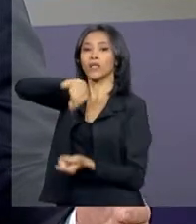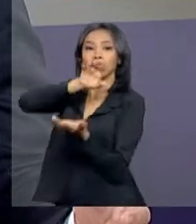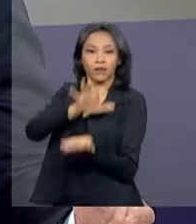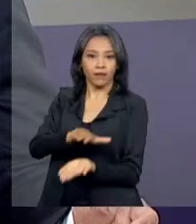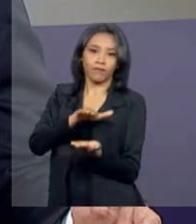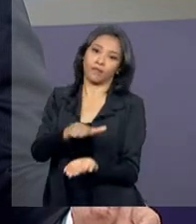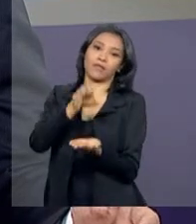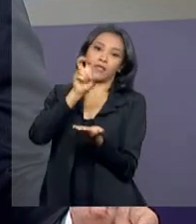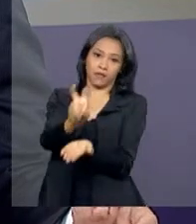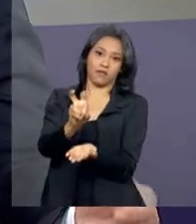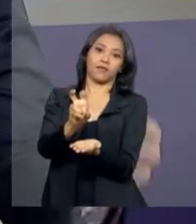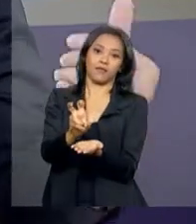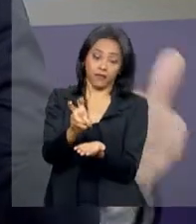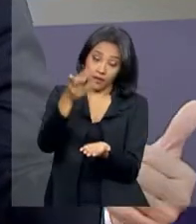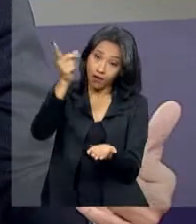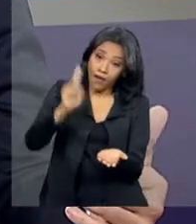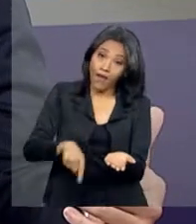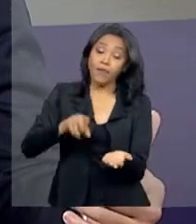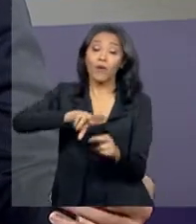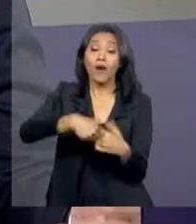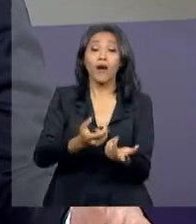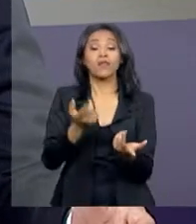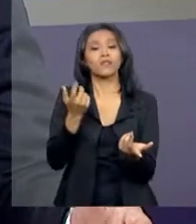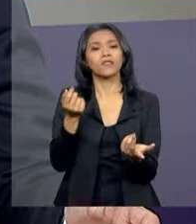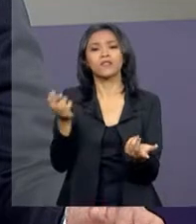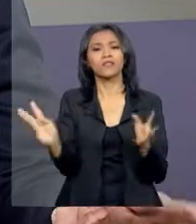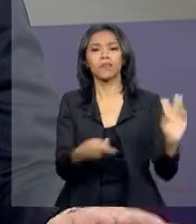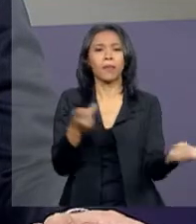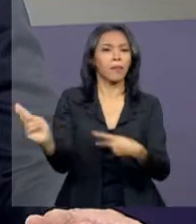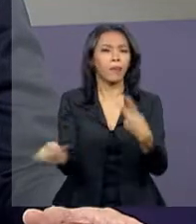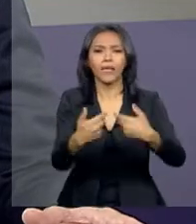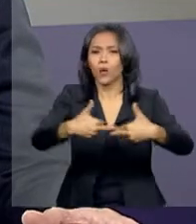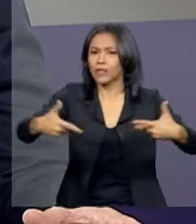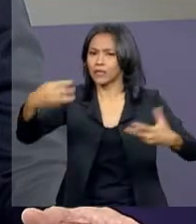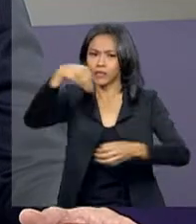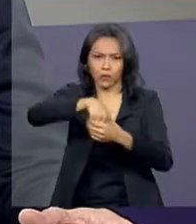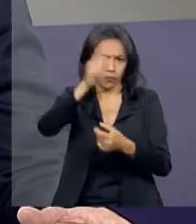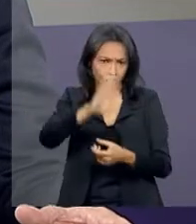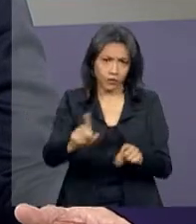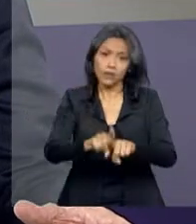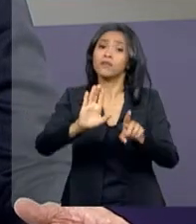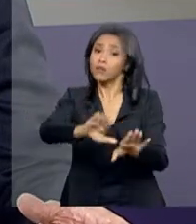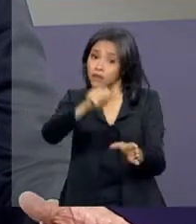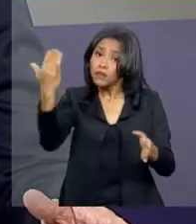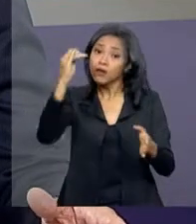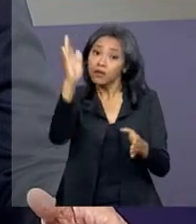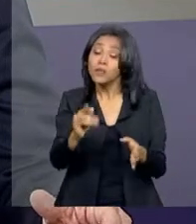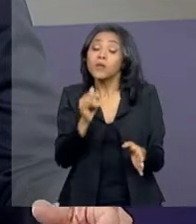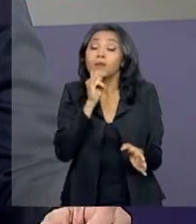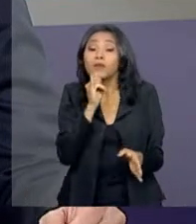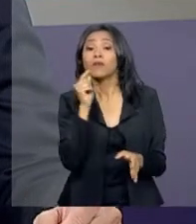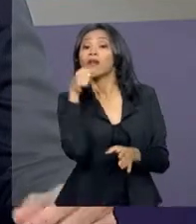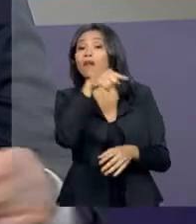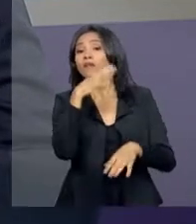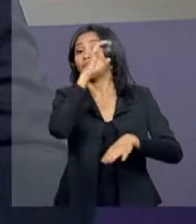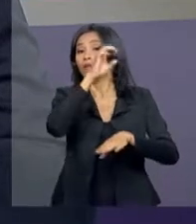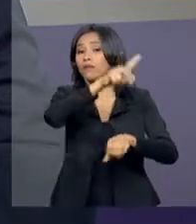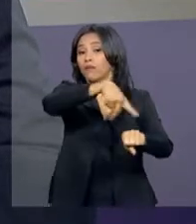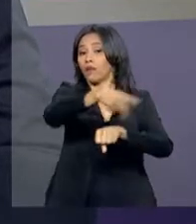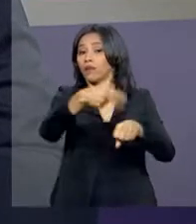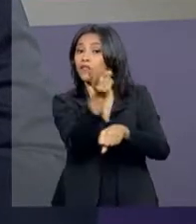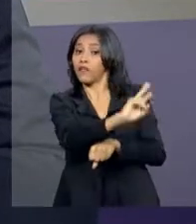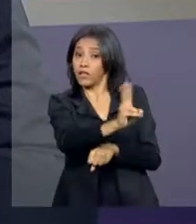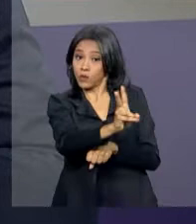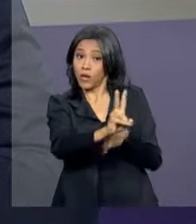é decorrência de fatores tanto externos quanto internos por exemplo a venezuela que tem o maior contingente